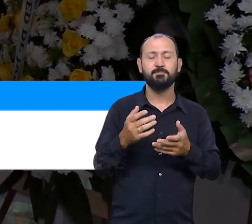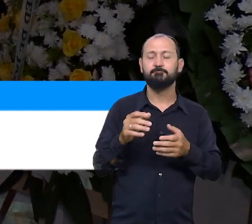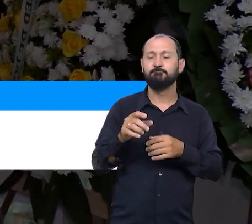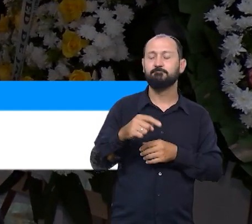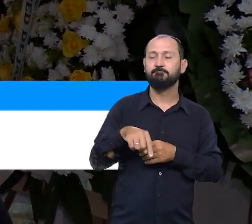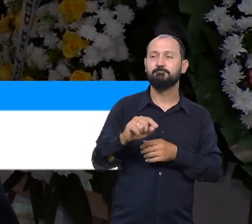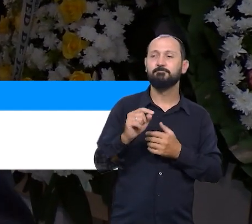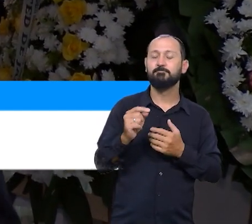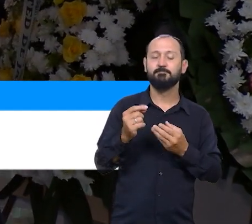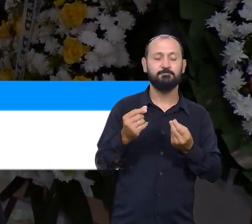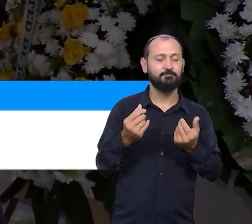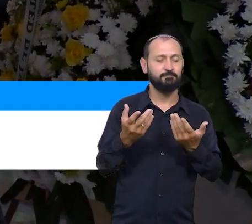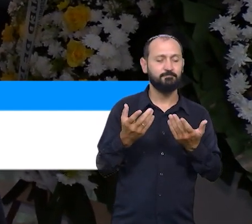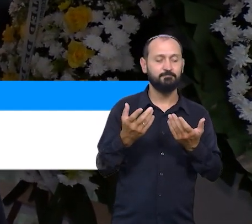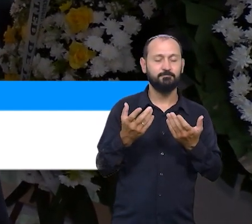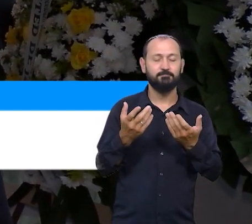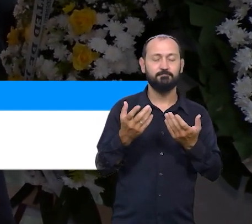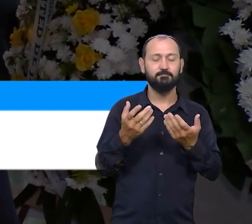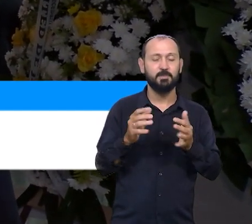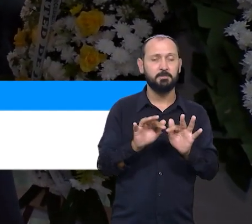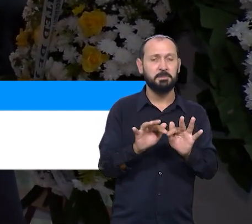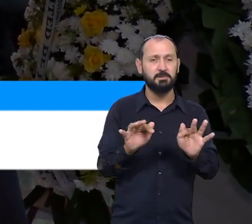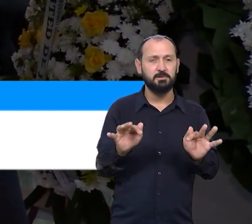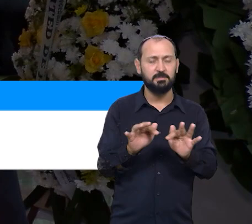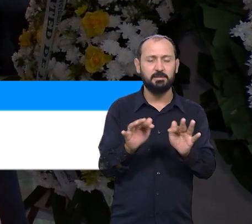nossa população, principalmente os mais